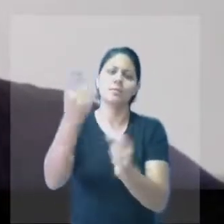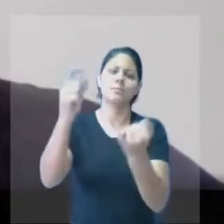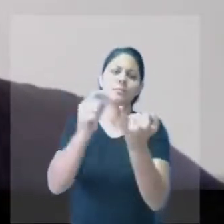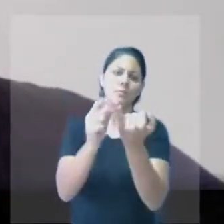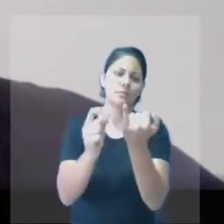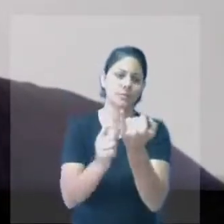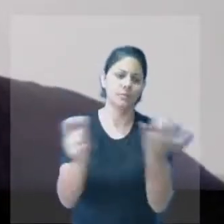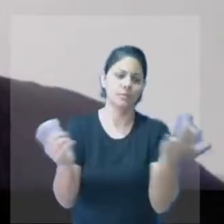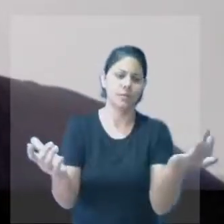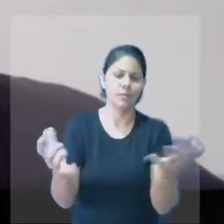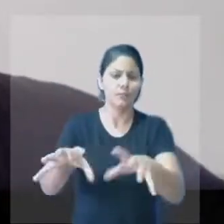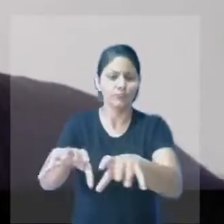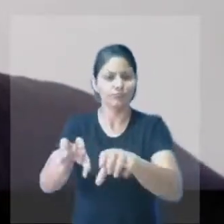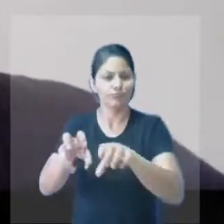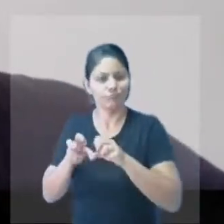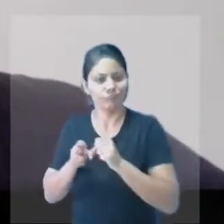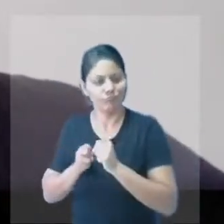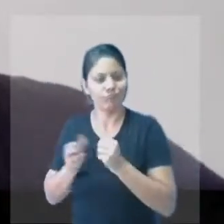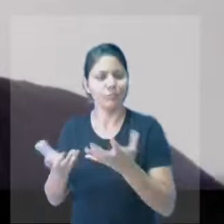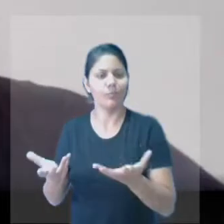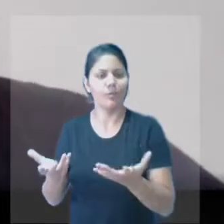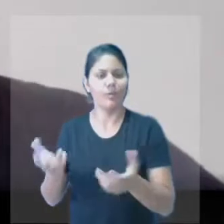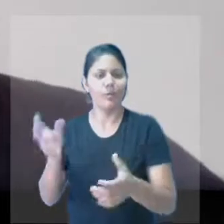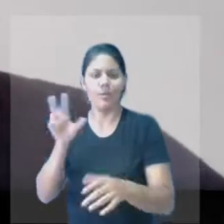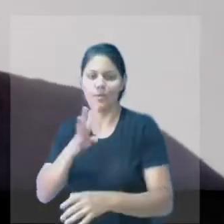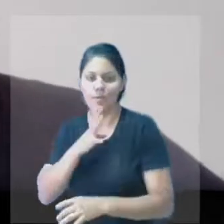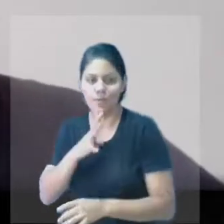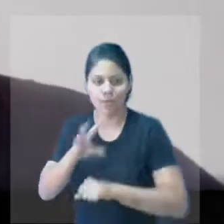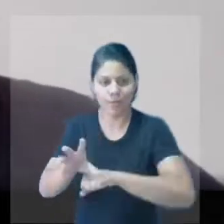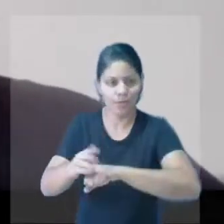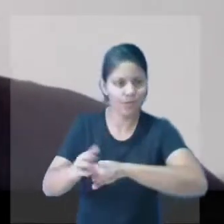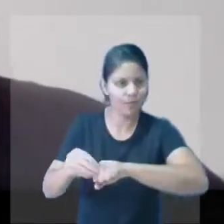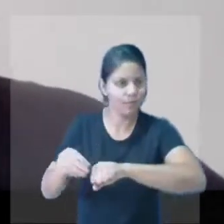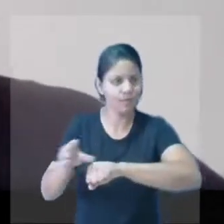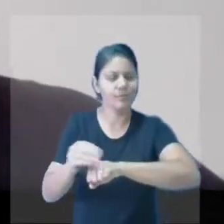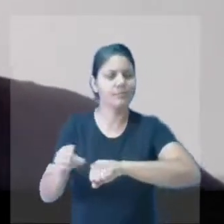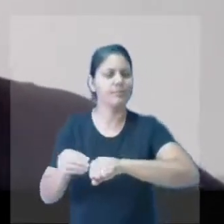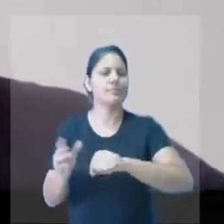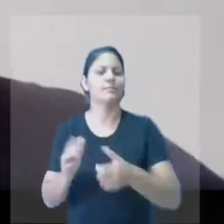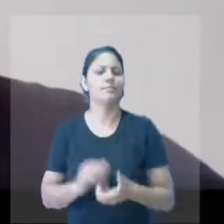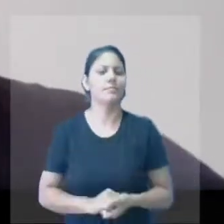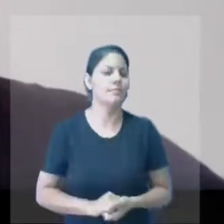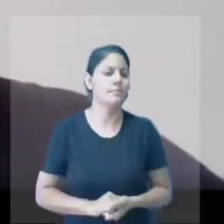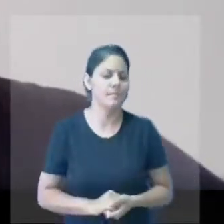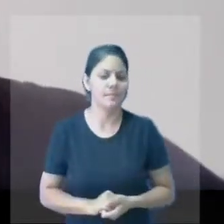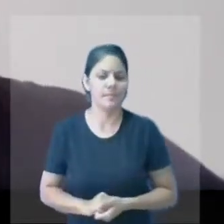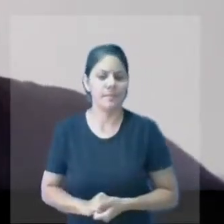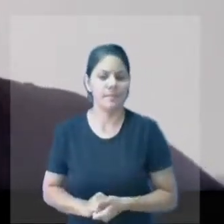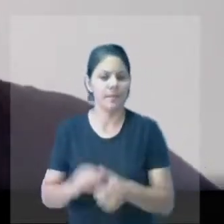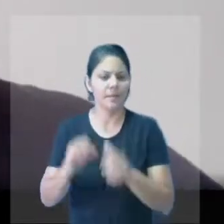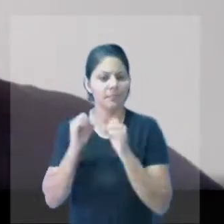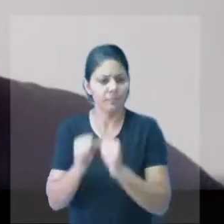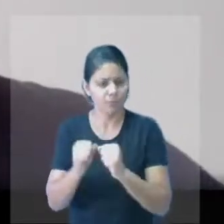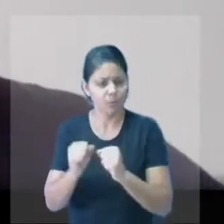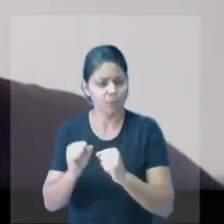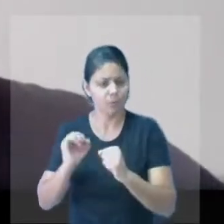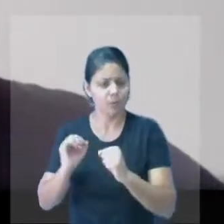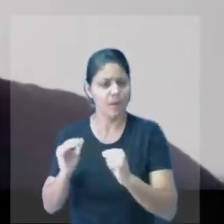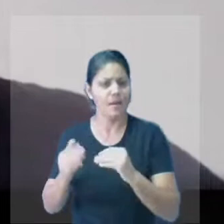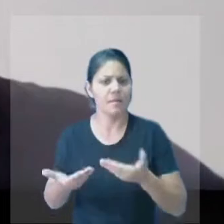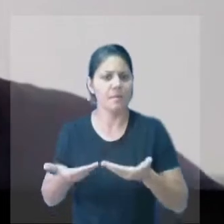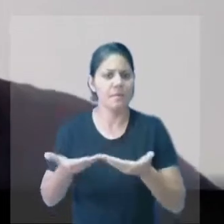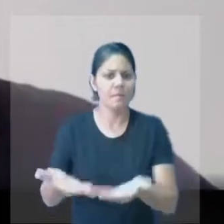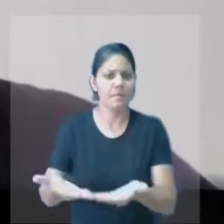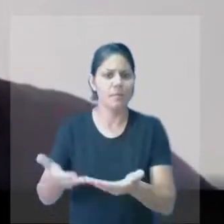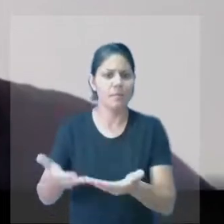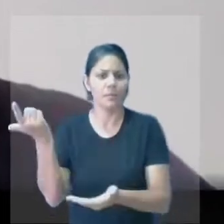um espaço de acolhimento, um espaço de conhecimento, né, um espaço que possa, acima de tudo, permitir